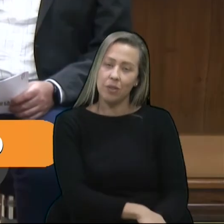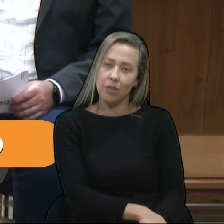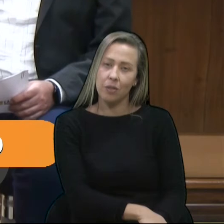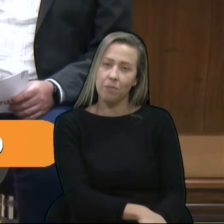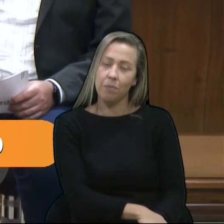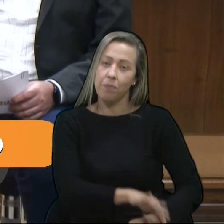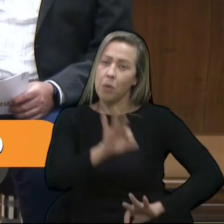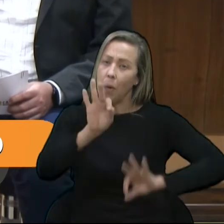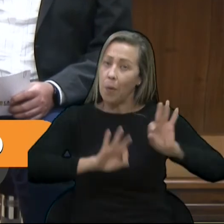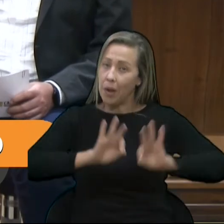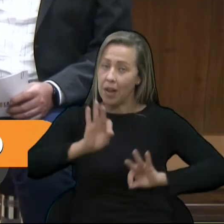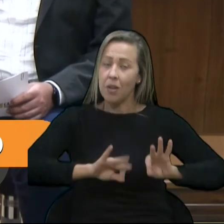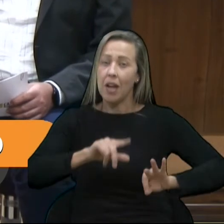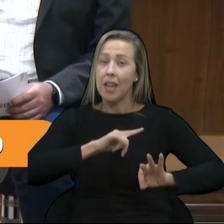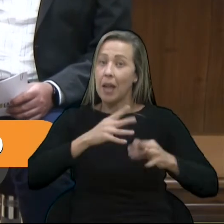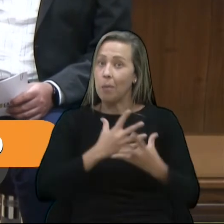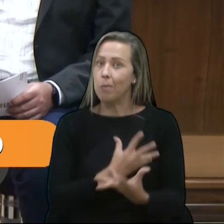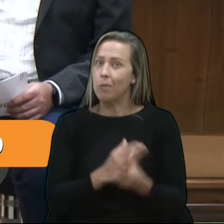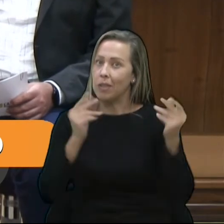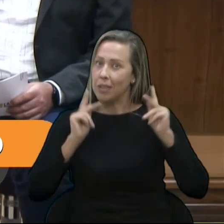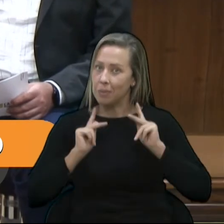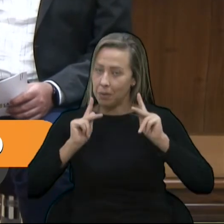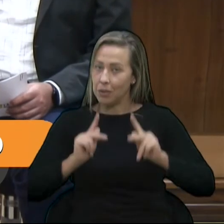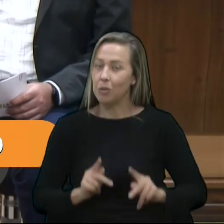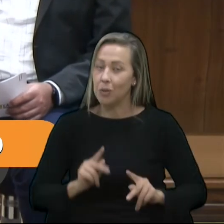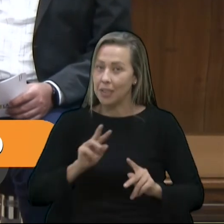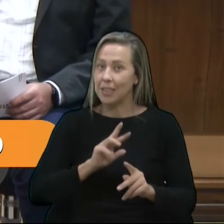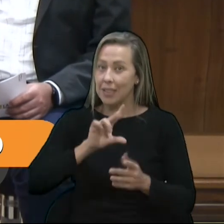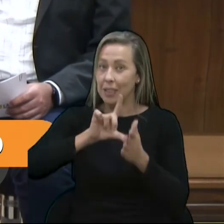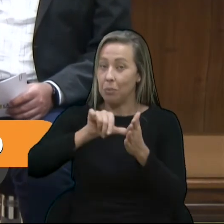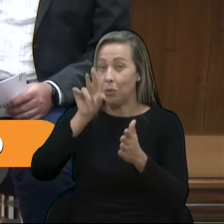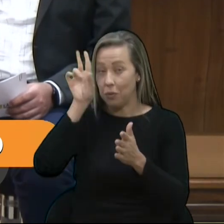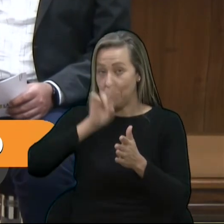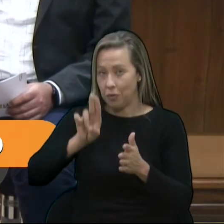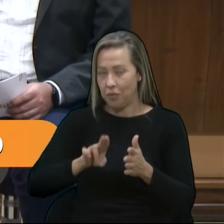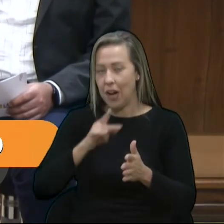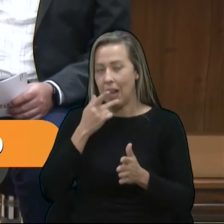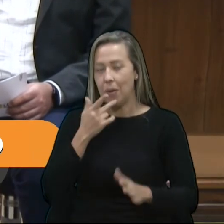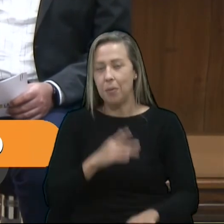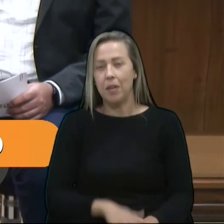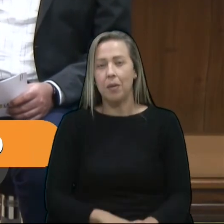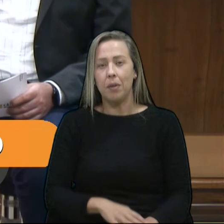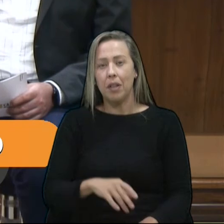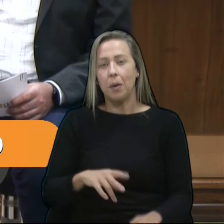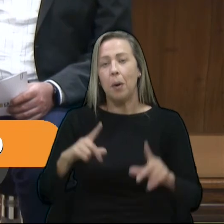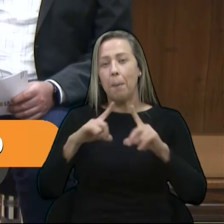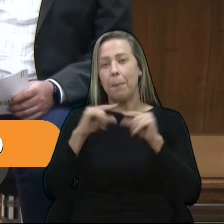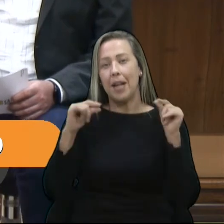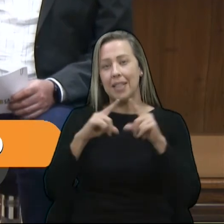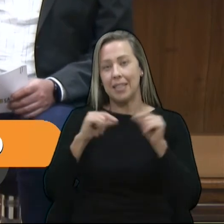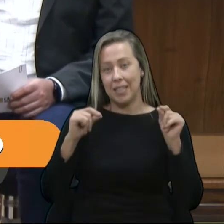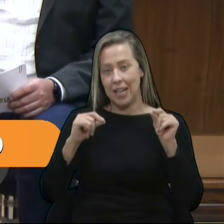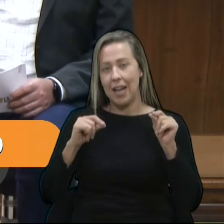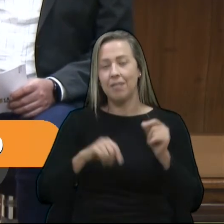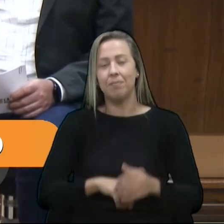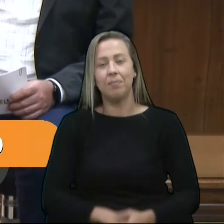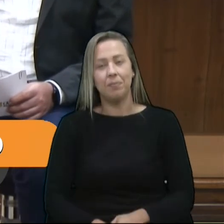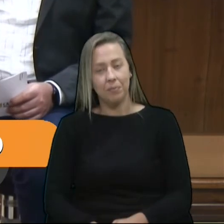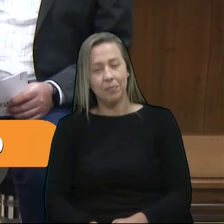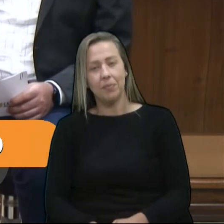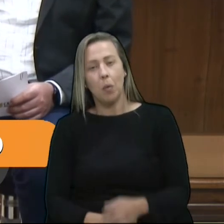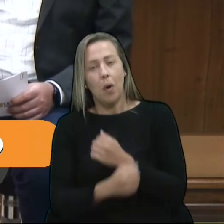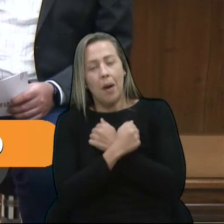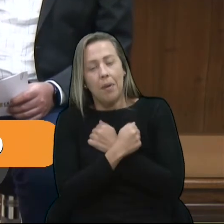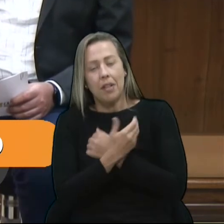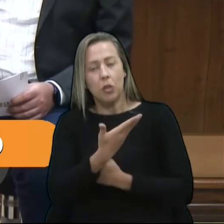Essa organização que tem muitas pessoas e daqui a pouquinho eu vou lembrar. Obrigado mais uma vez, Alessandra. Bom, de Brasília, capital federal, um